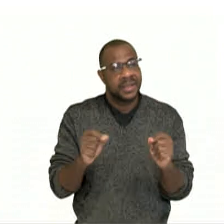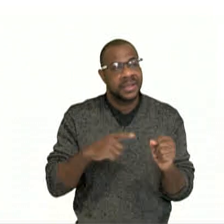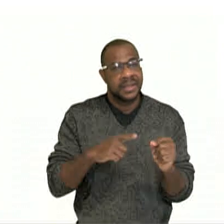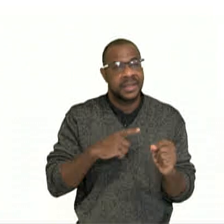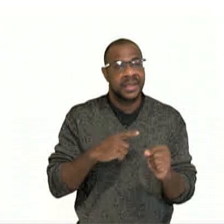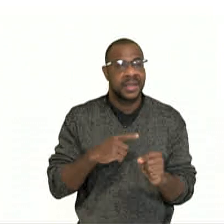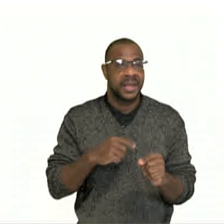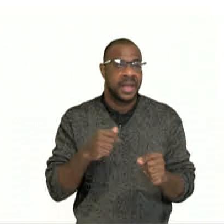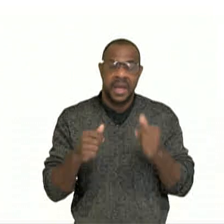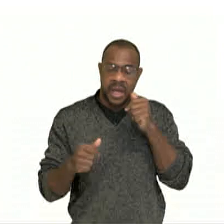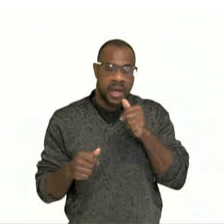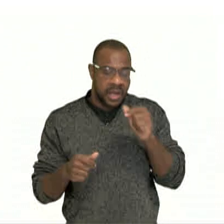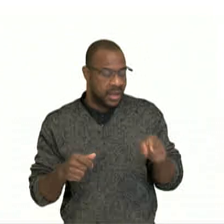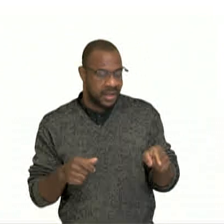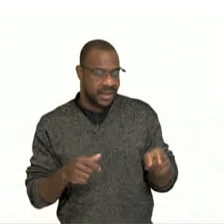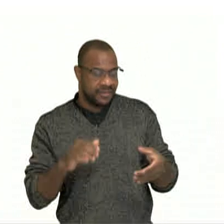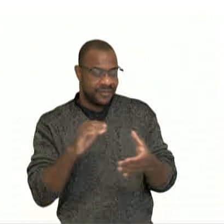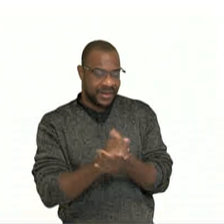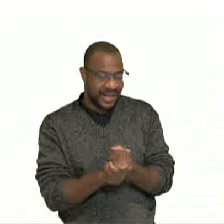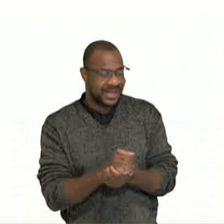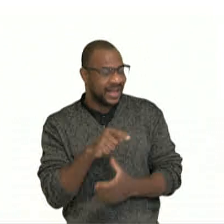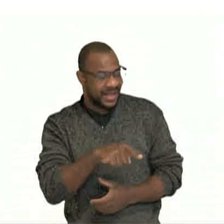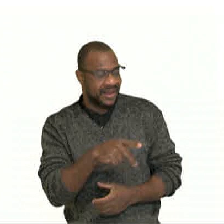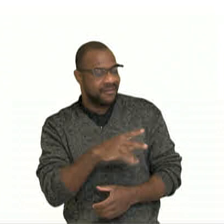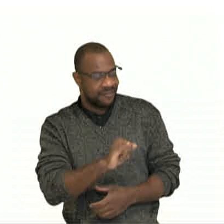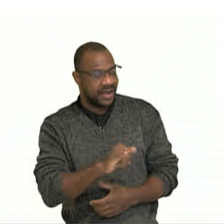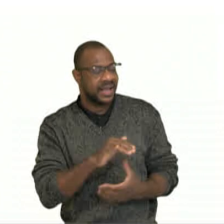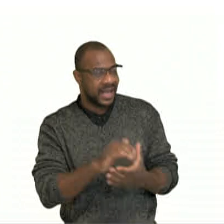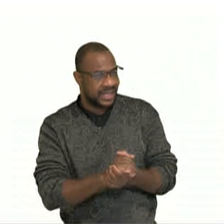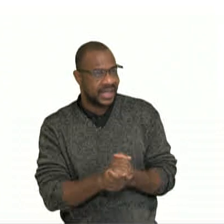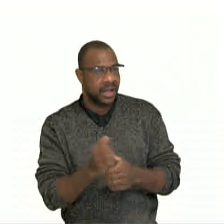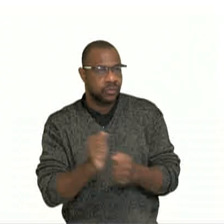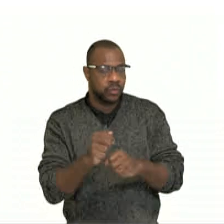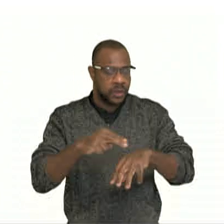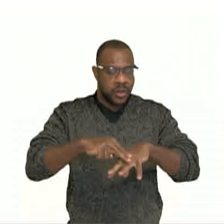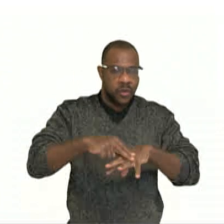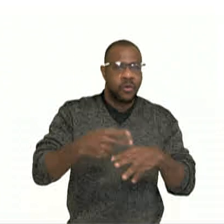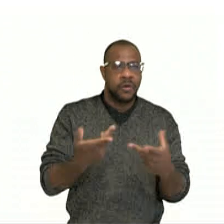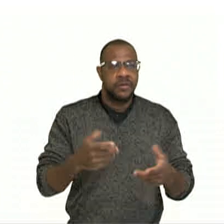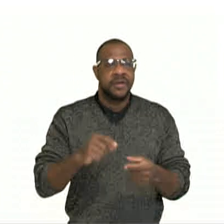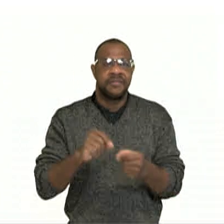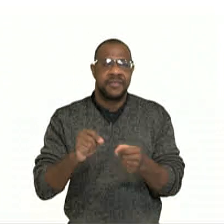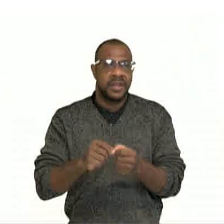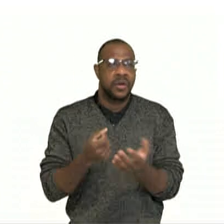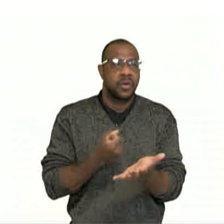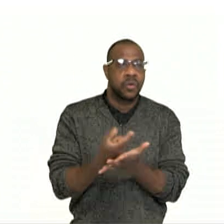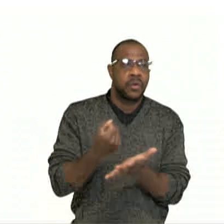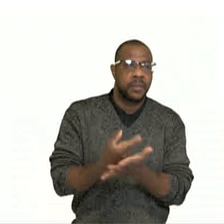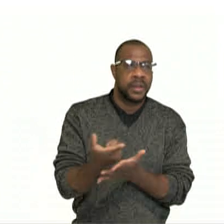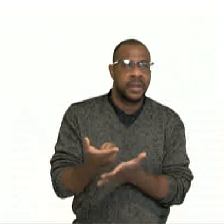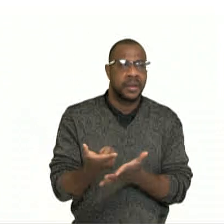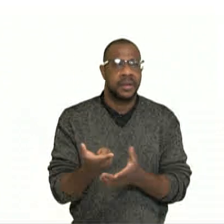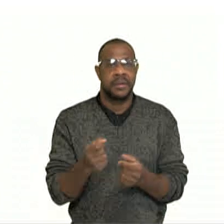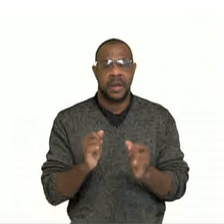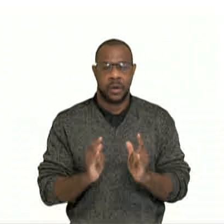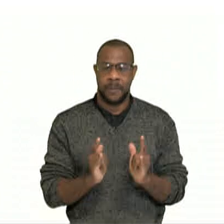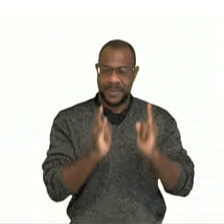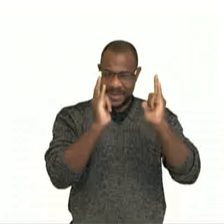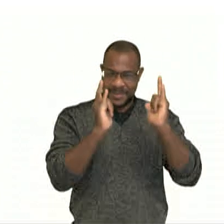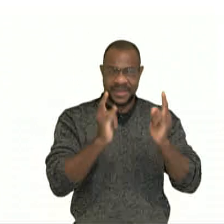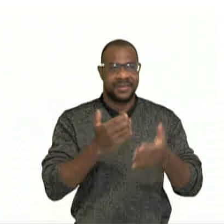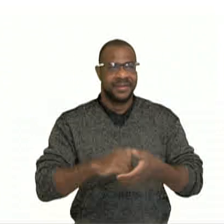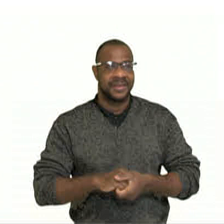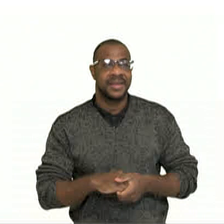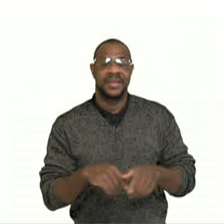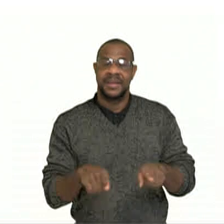Carol, juntamente com seu noivo, vão se casar e terão também e fizeram a compra de um flat, de um apartamento. E